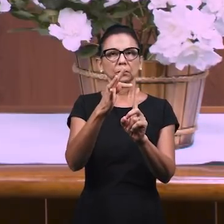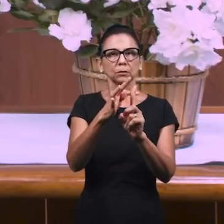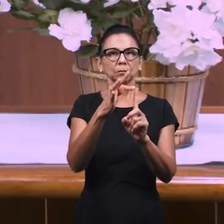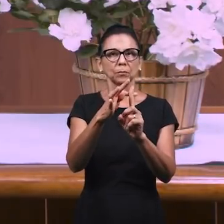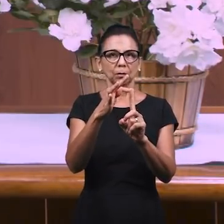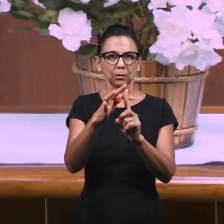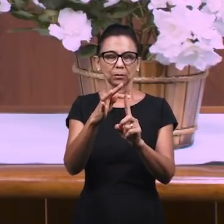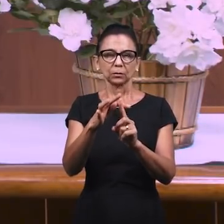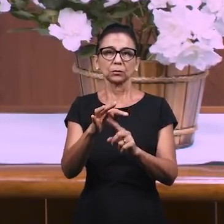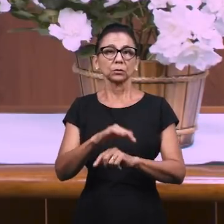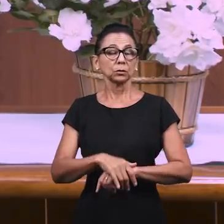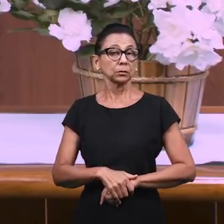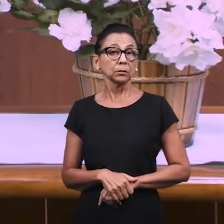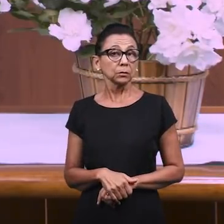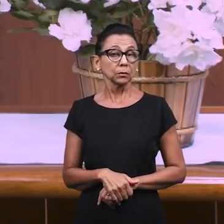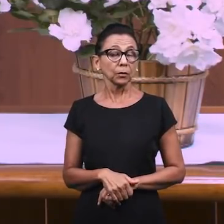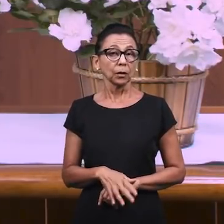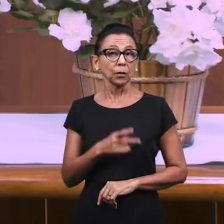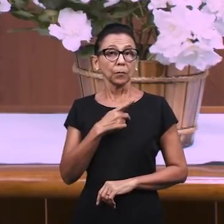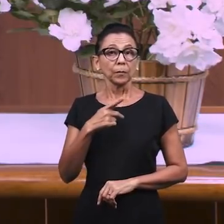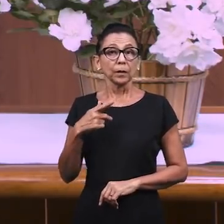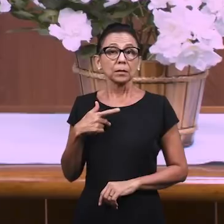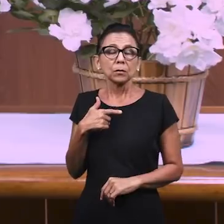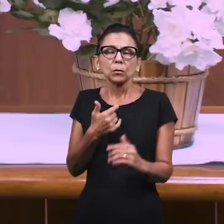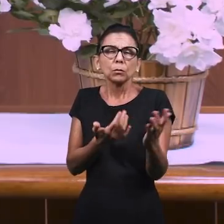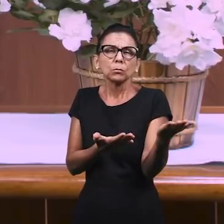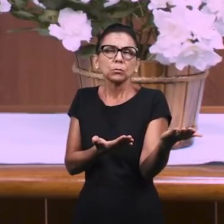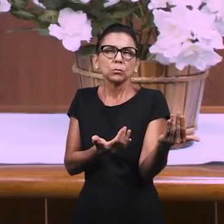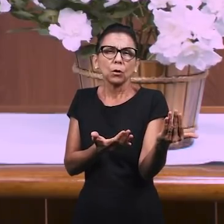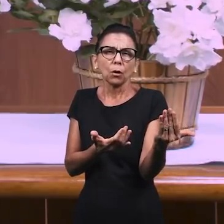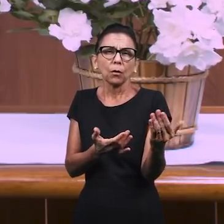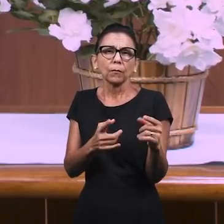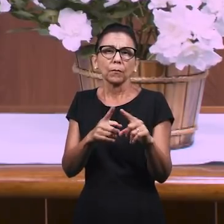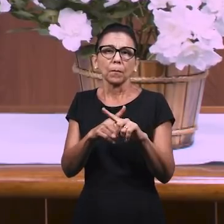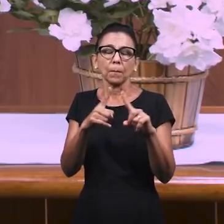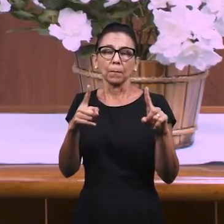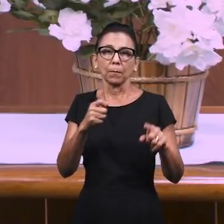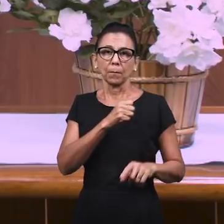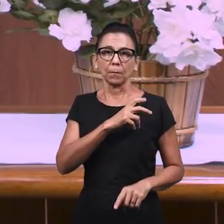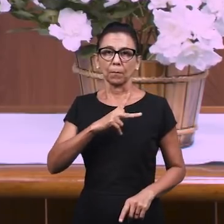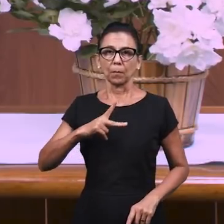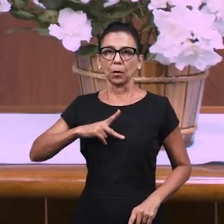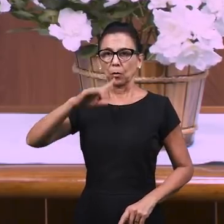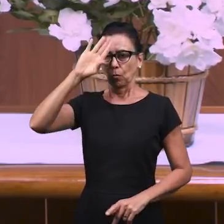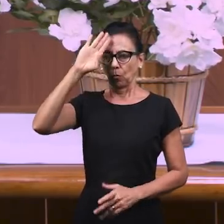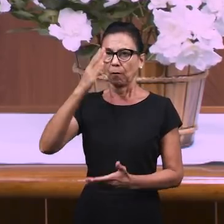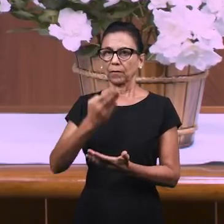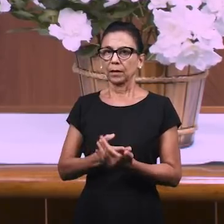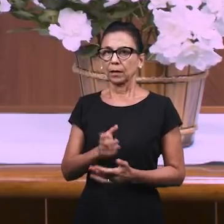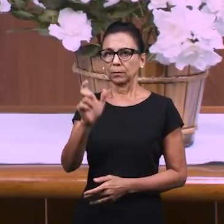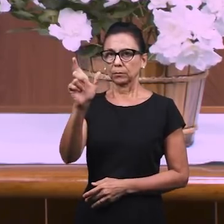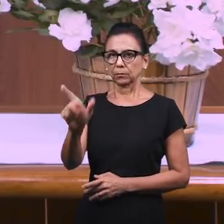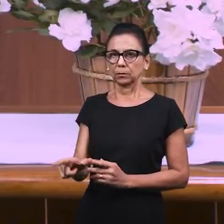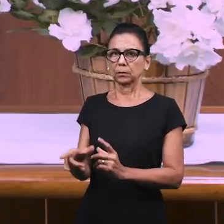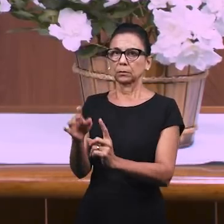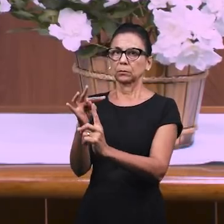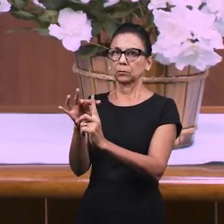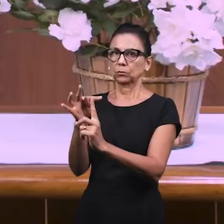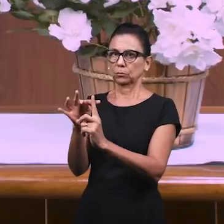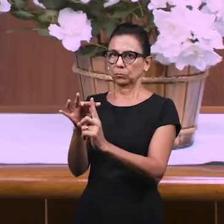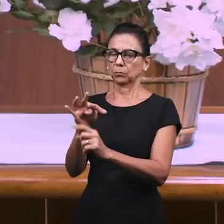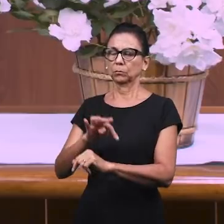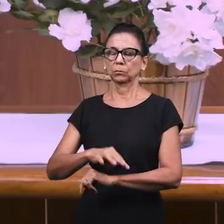jovem pastor, ainda novo no ministério, mas um homem de confiança dos apóstolos, de muita